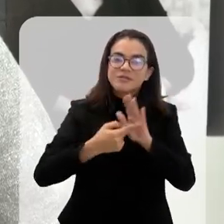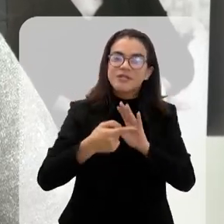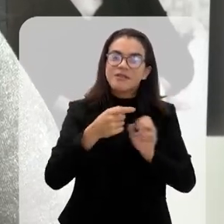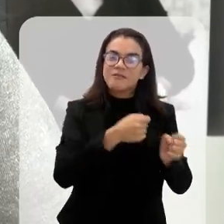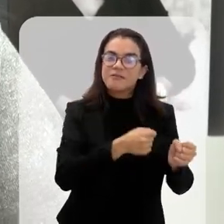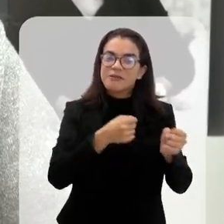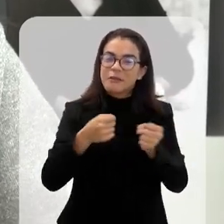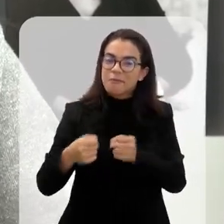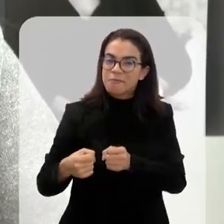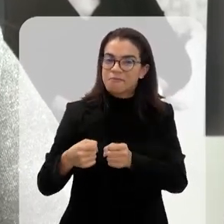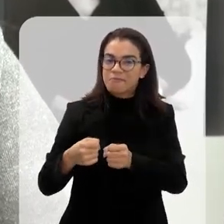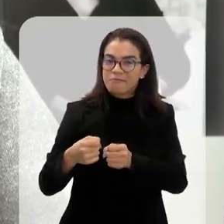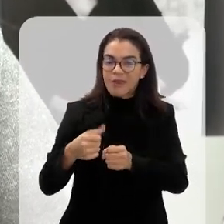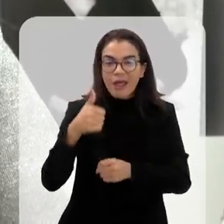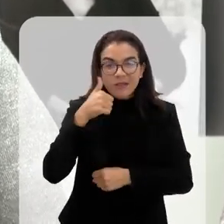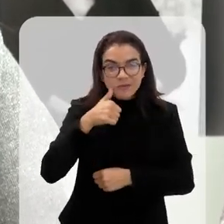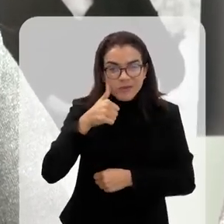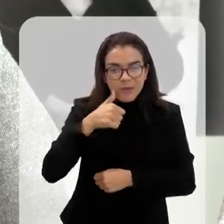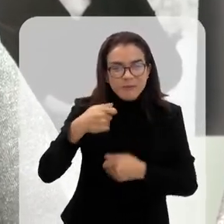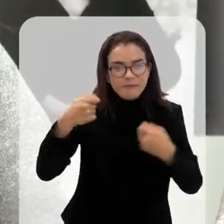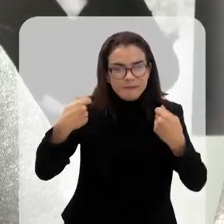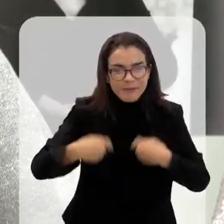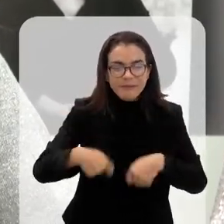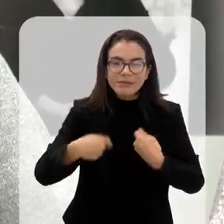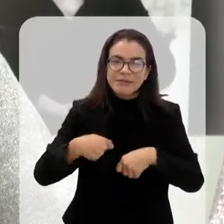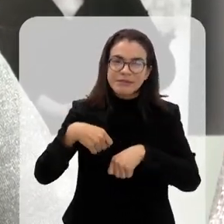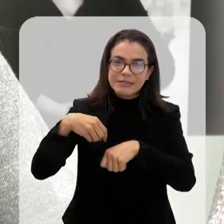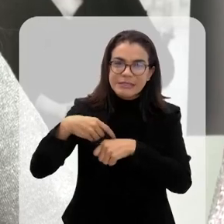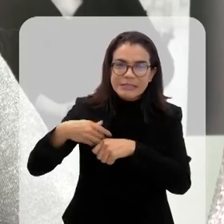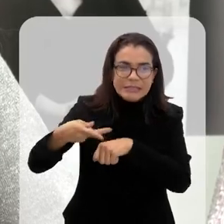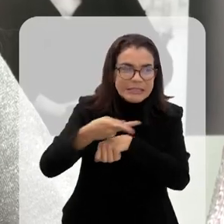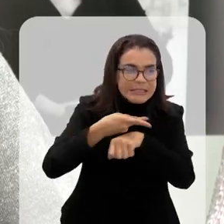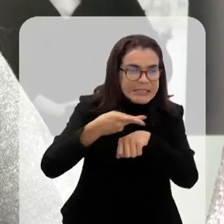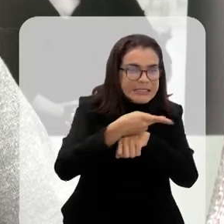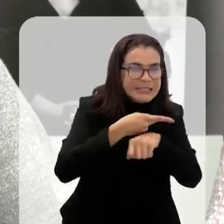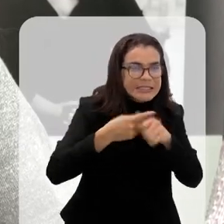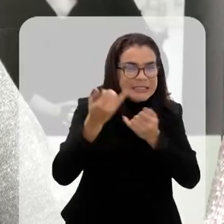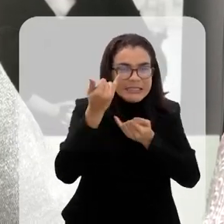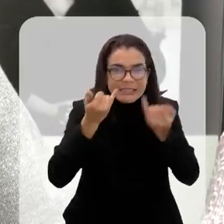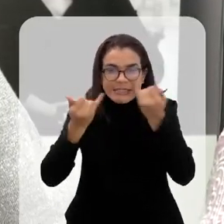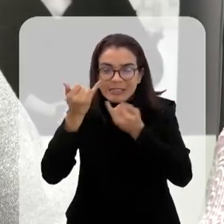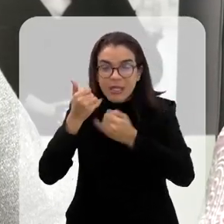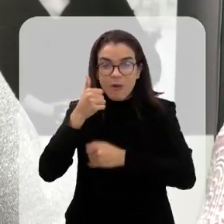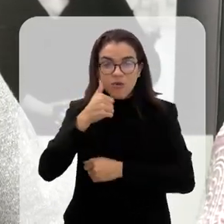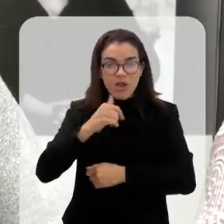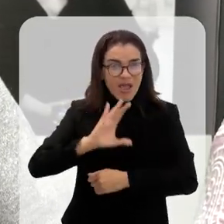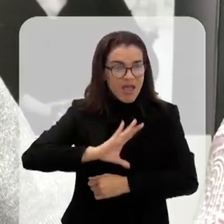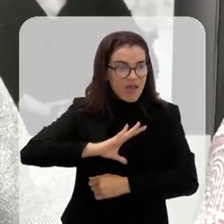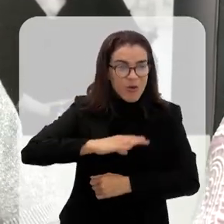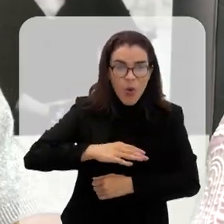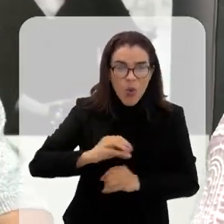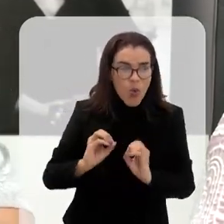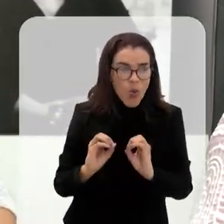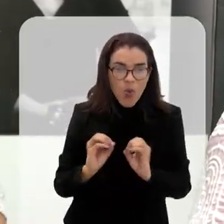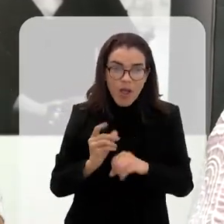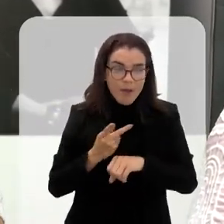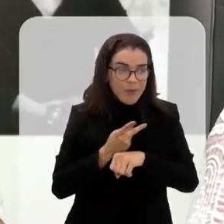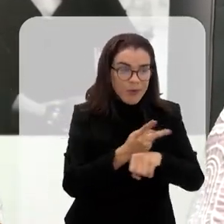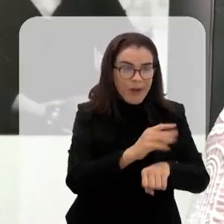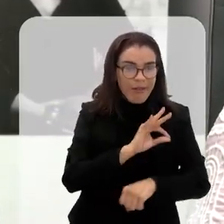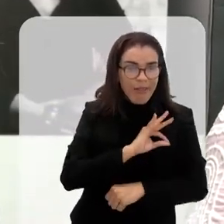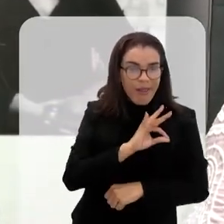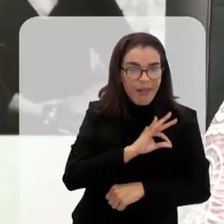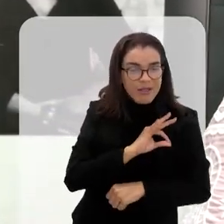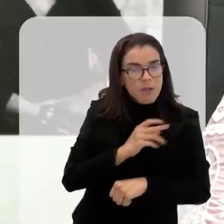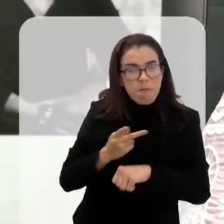Informação é poder. As mulheres devem procurar o máximo de informação. Se essa mulher não tem coragem de